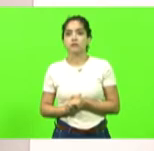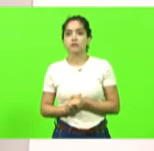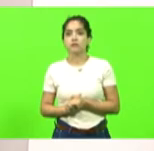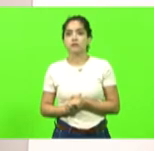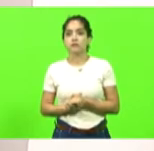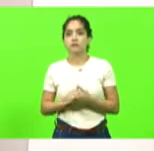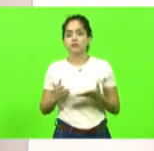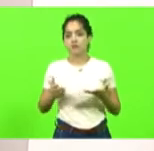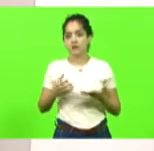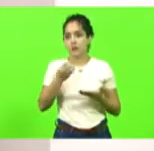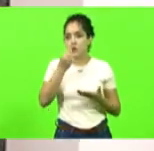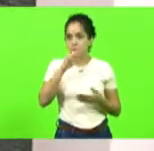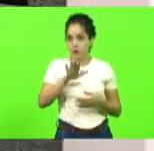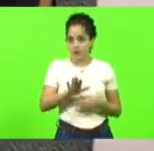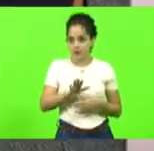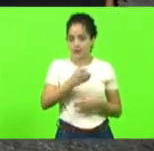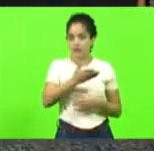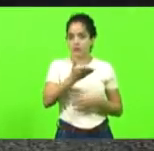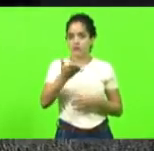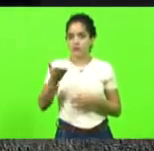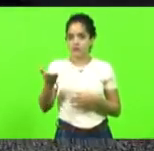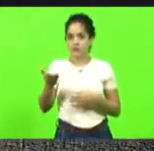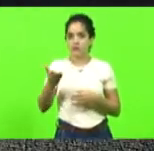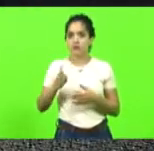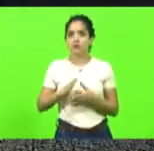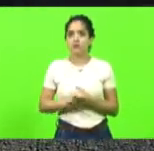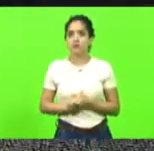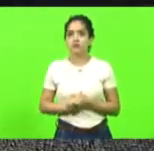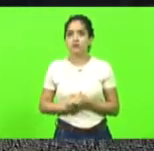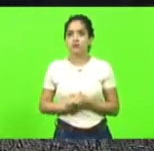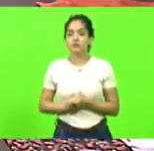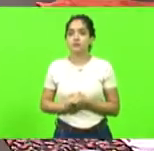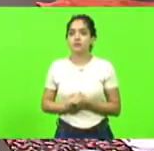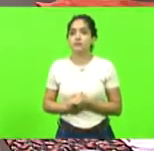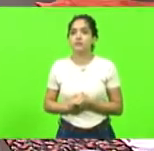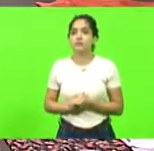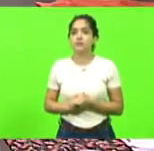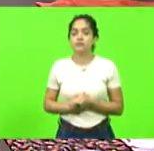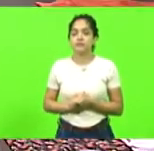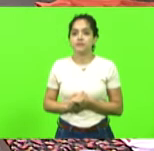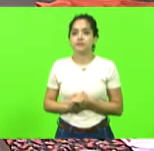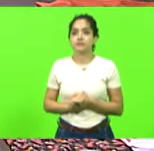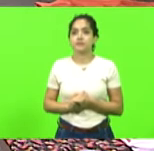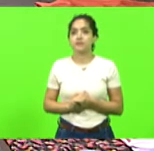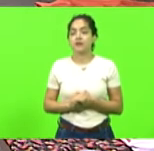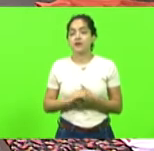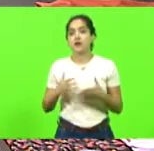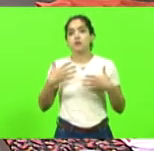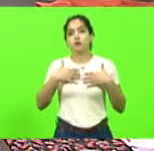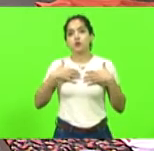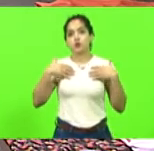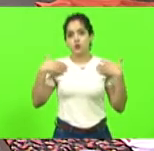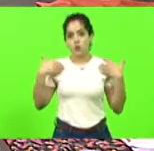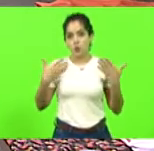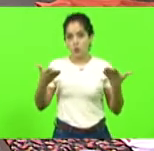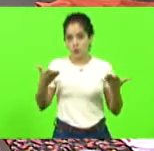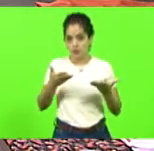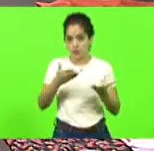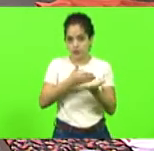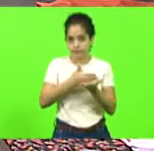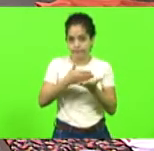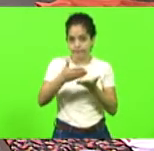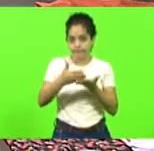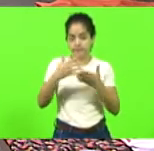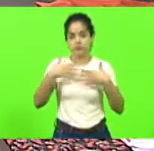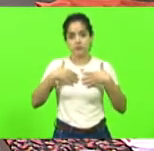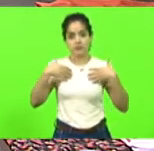Então, boa tarde a todas, todos e todes. Que honra, né, abrir essa fala depois dessa